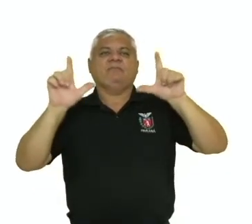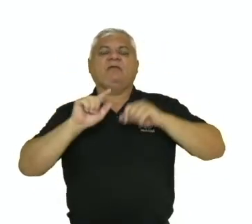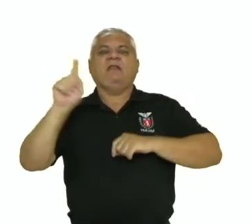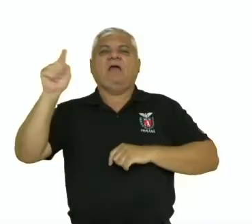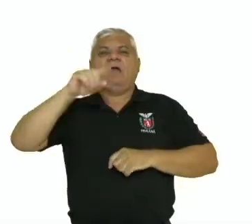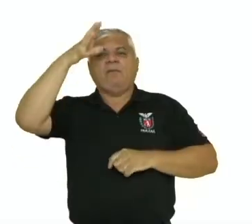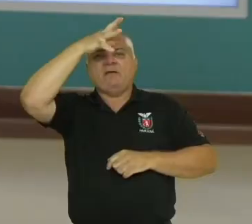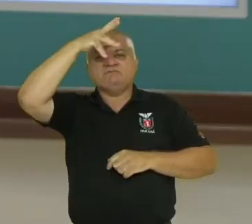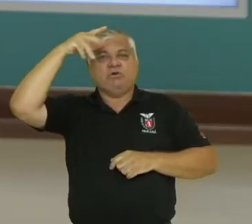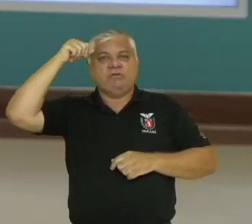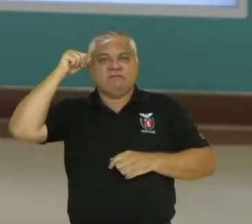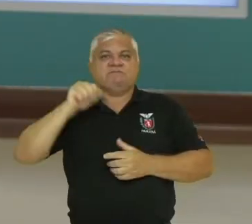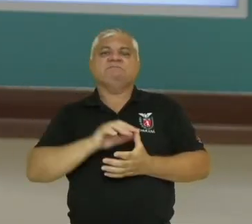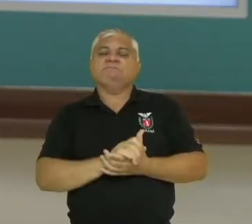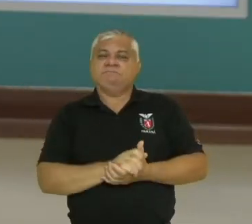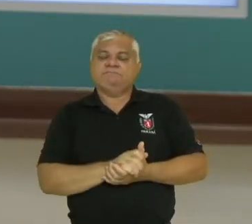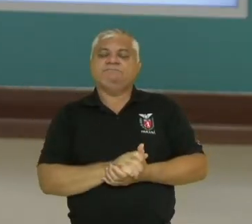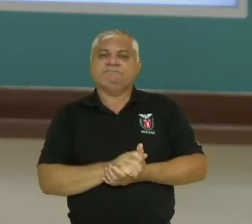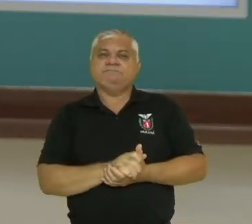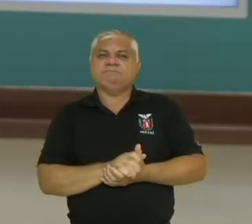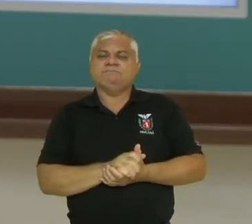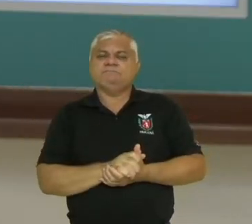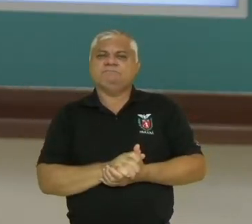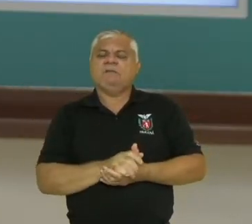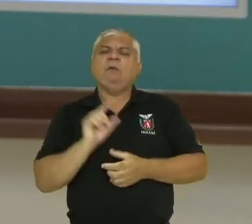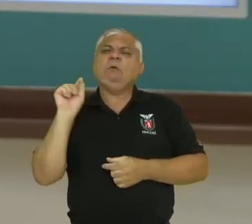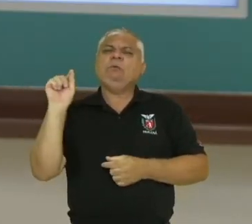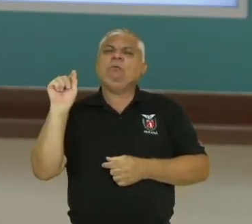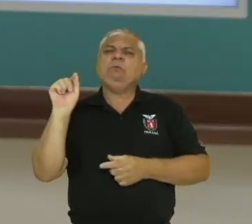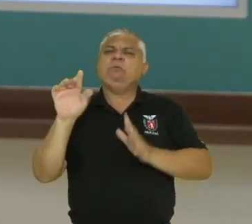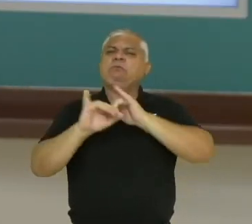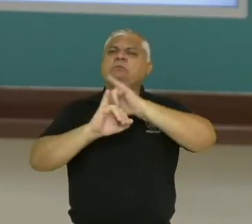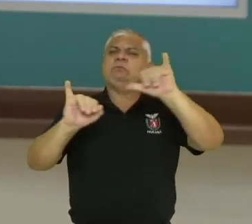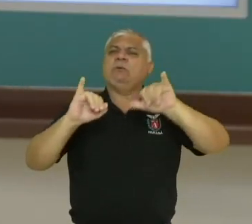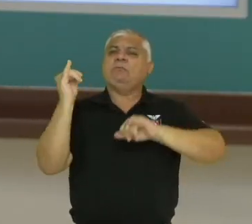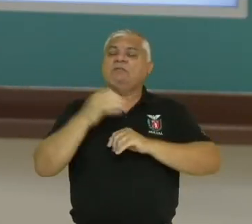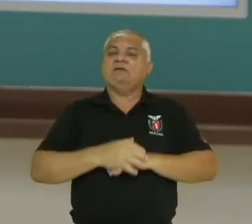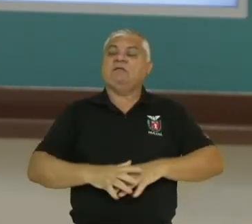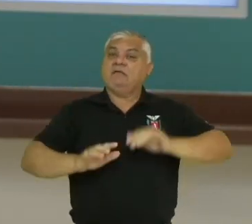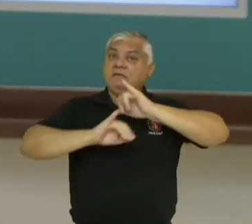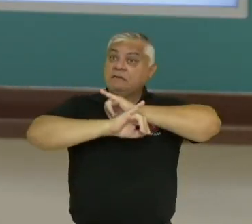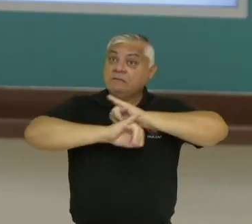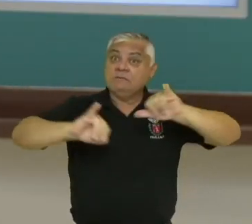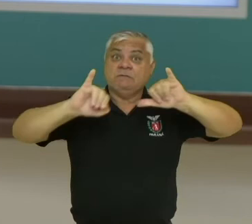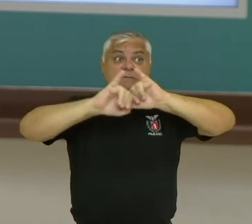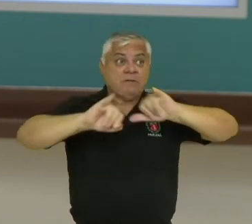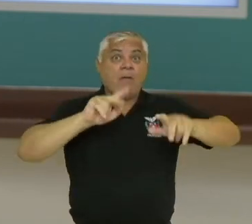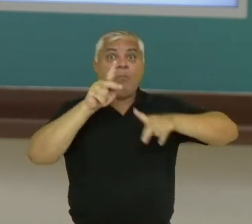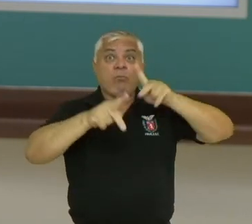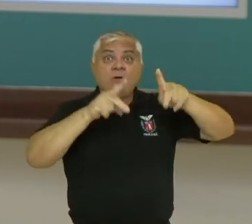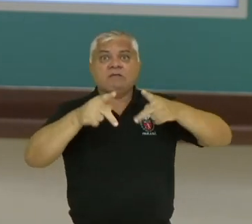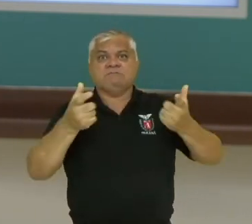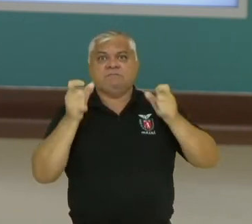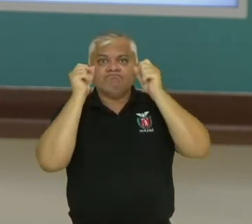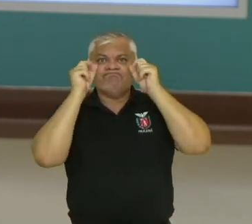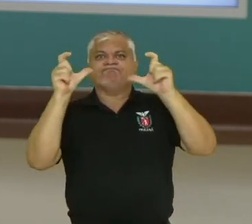do Amazonas. Então, qual é a importância desse cartaz? Informar a população,